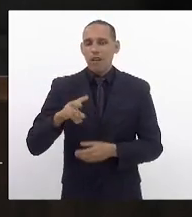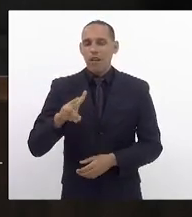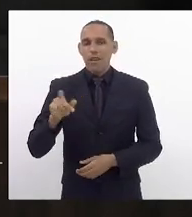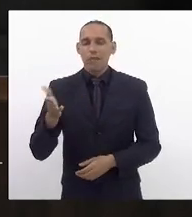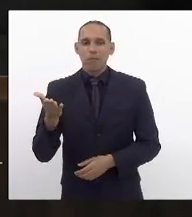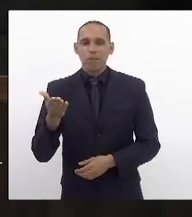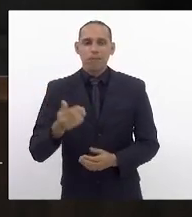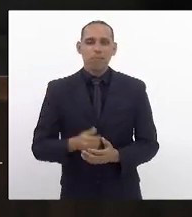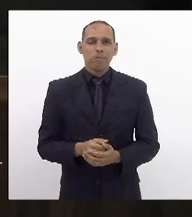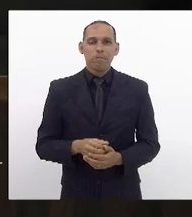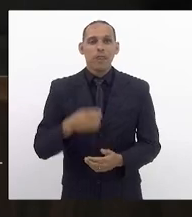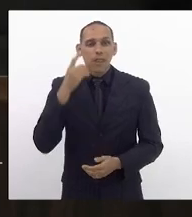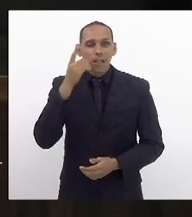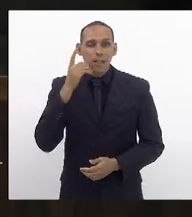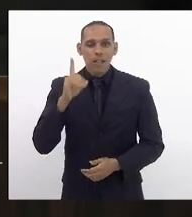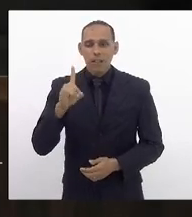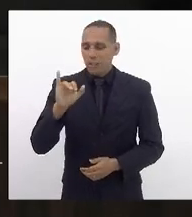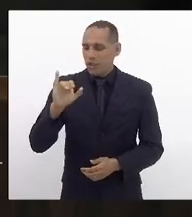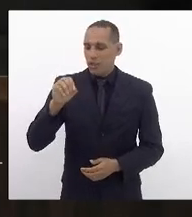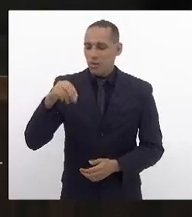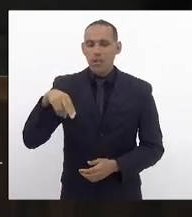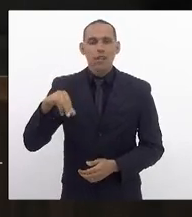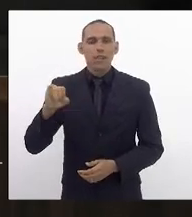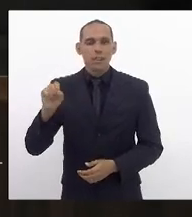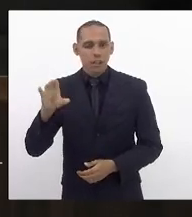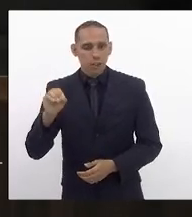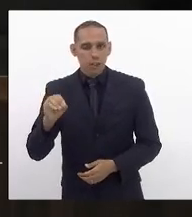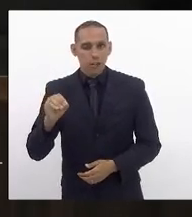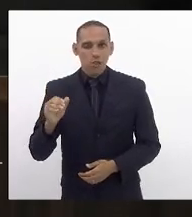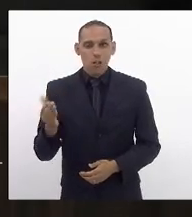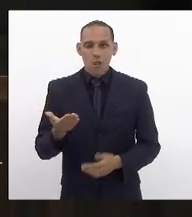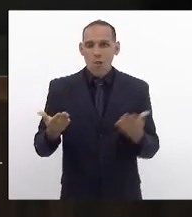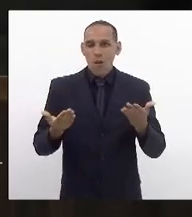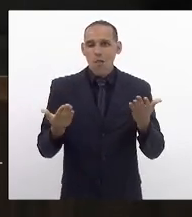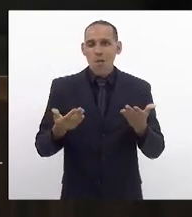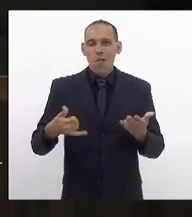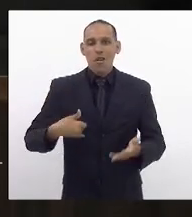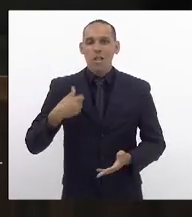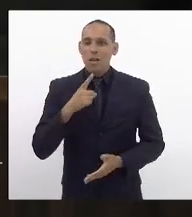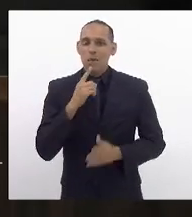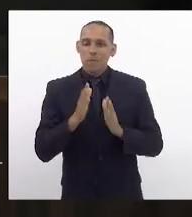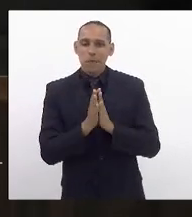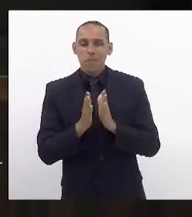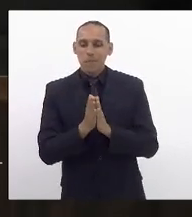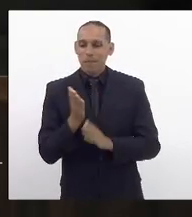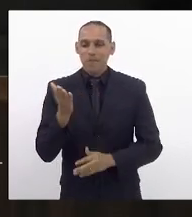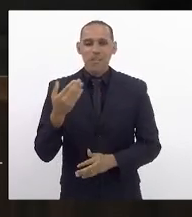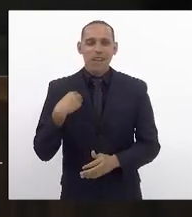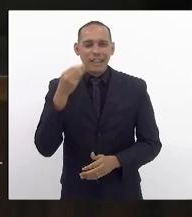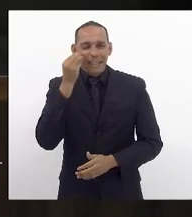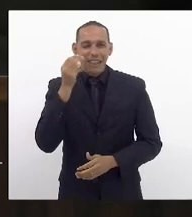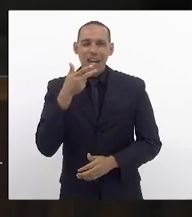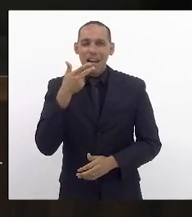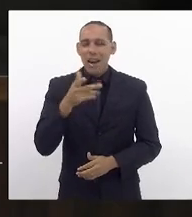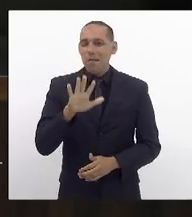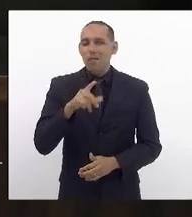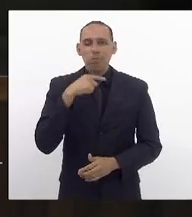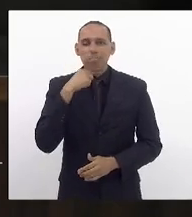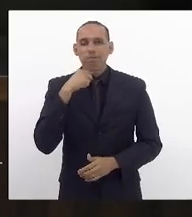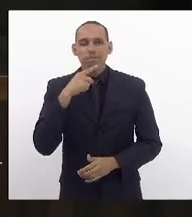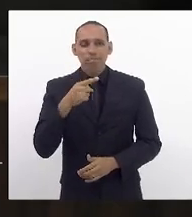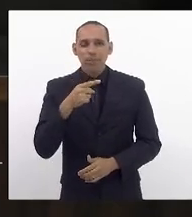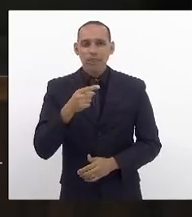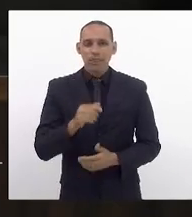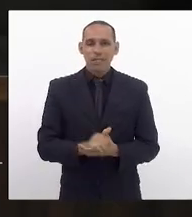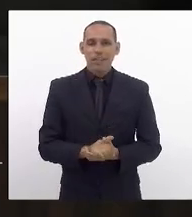Deputado Dionísio Lins, aniversariante do dia. Estou tentando falar e não estou conseguindo com o imperador